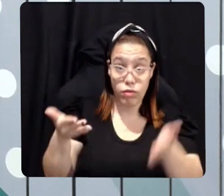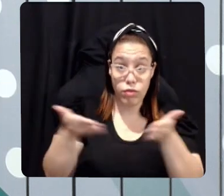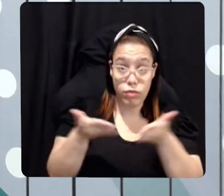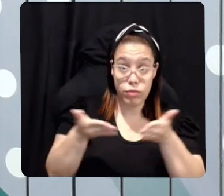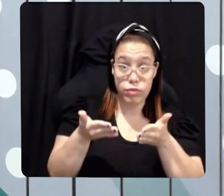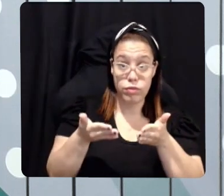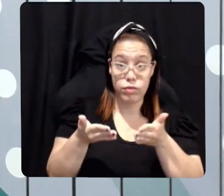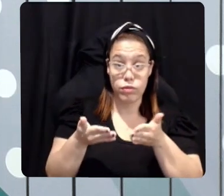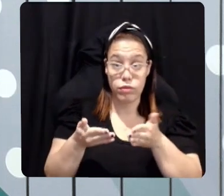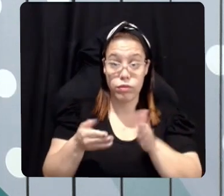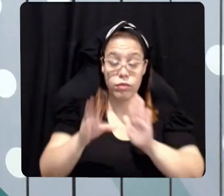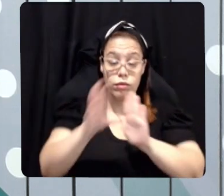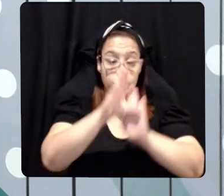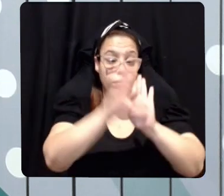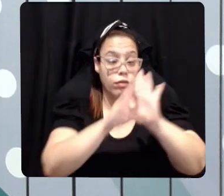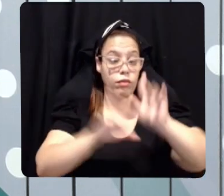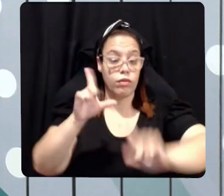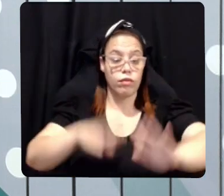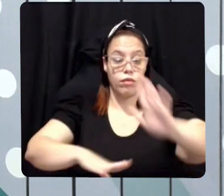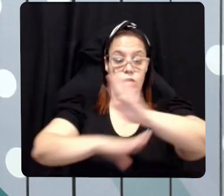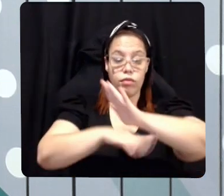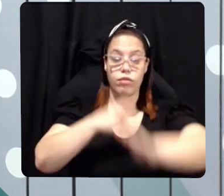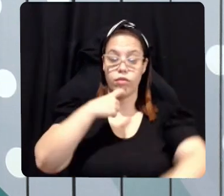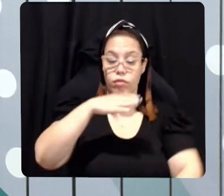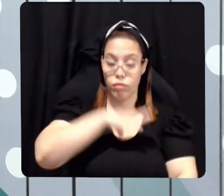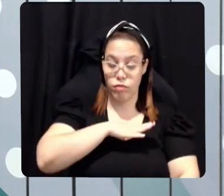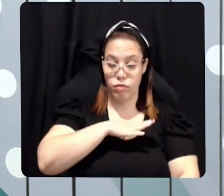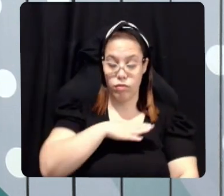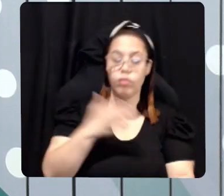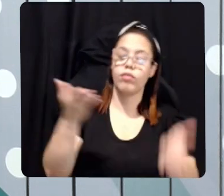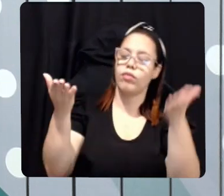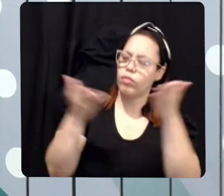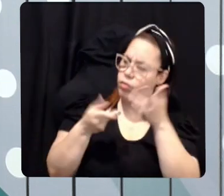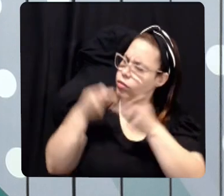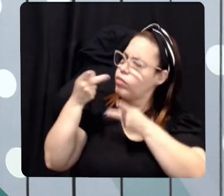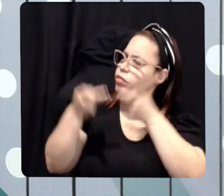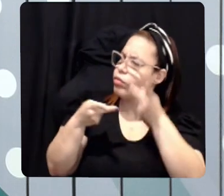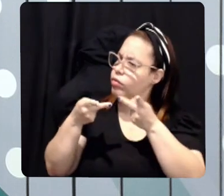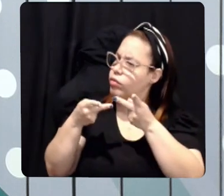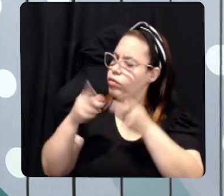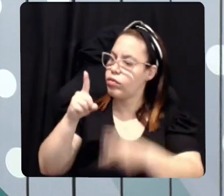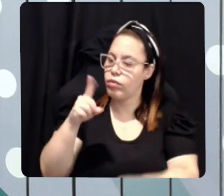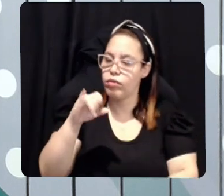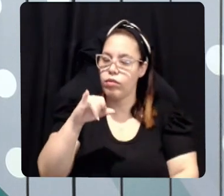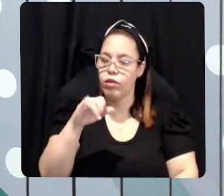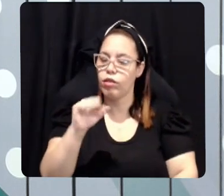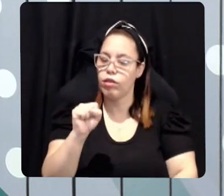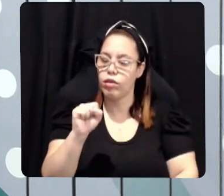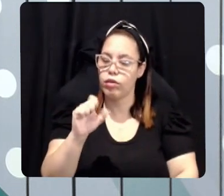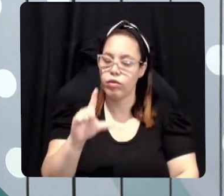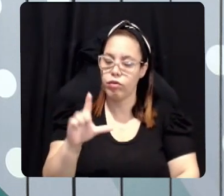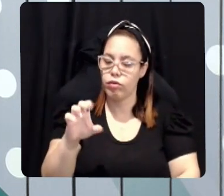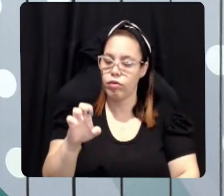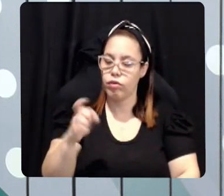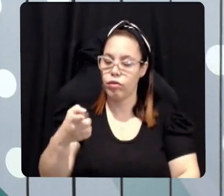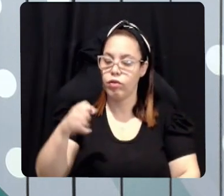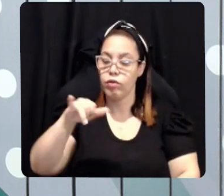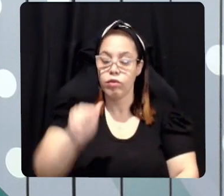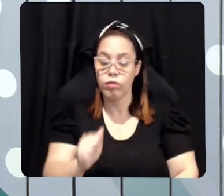Olá pessoal, mais um Saúde Agora, começando aqui na programação da TV Câmara Campinas. Hoje nós vamos falar sobre